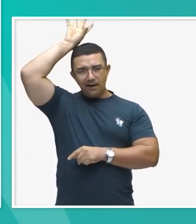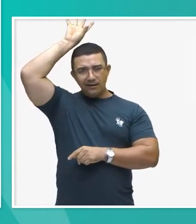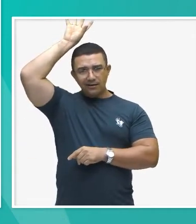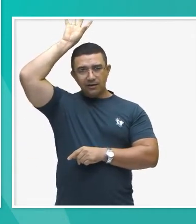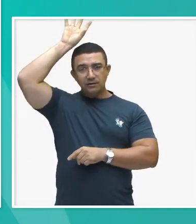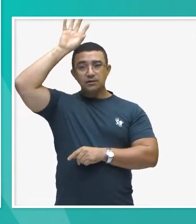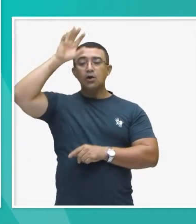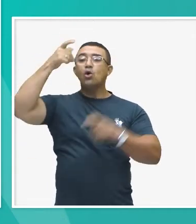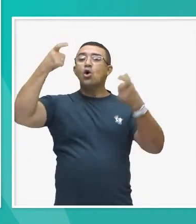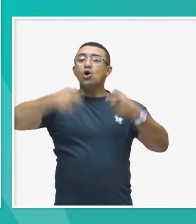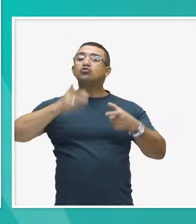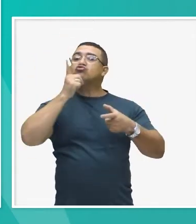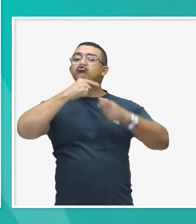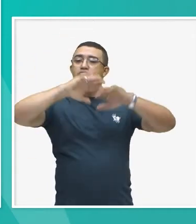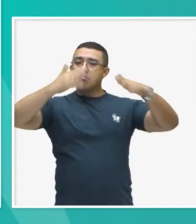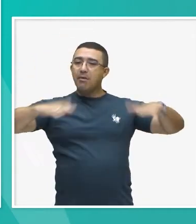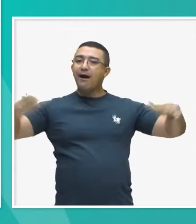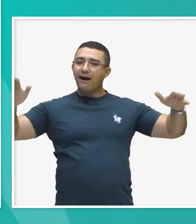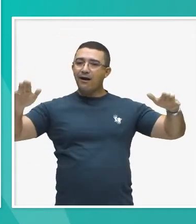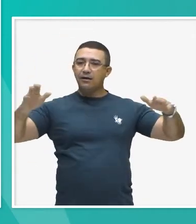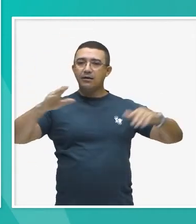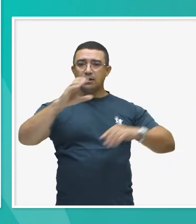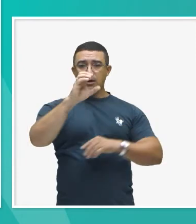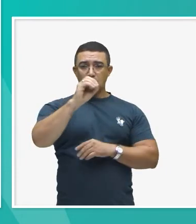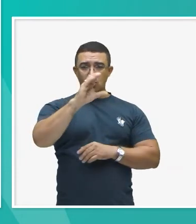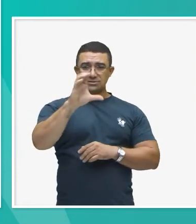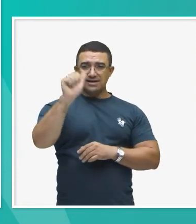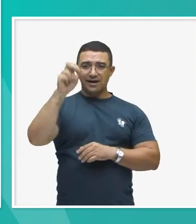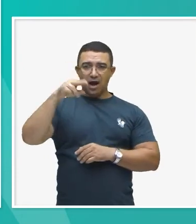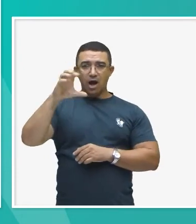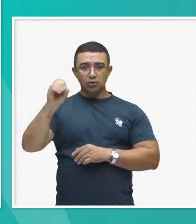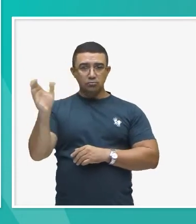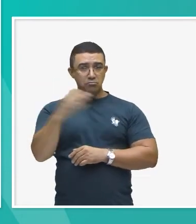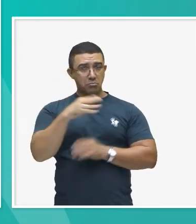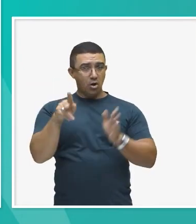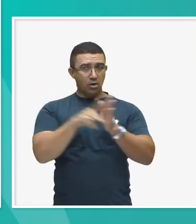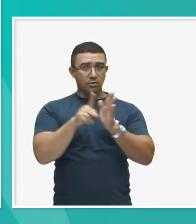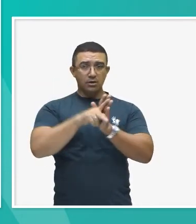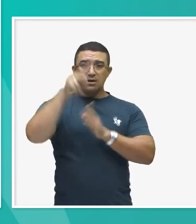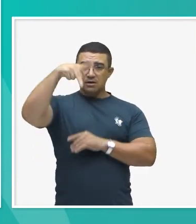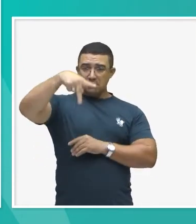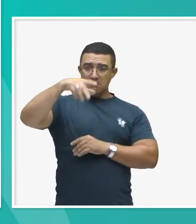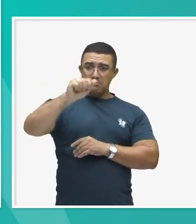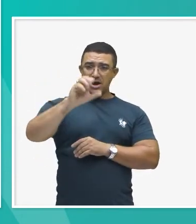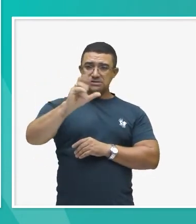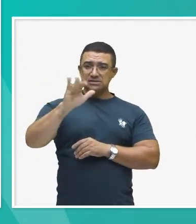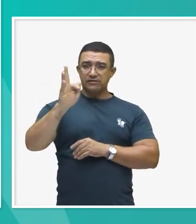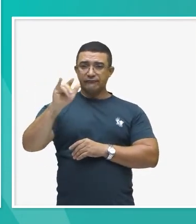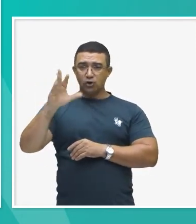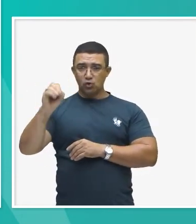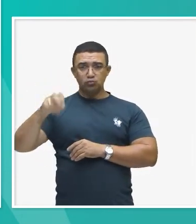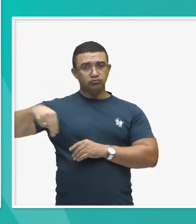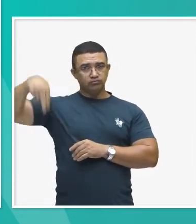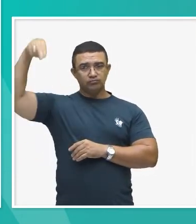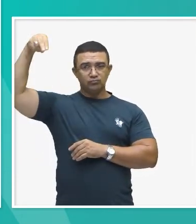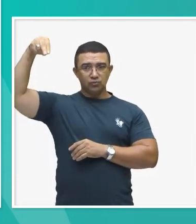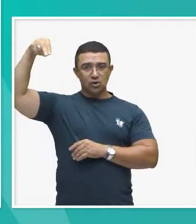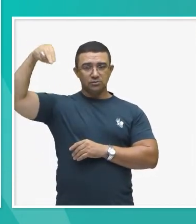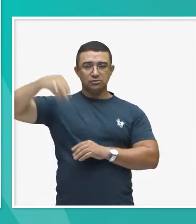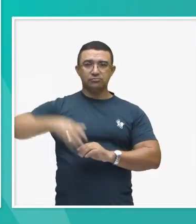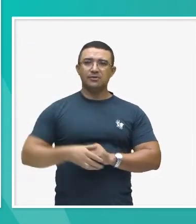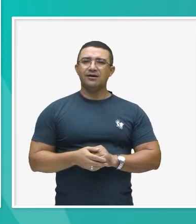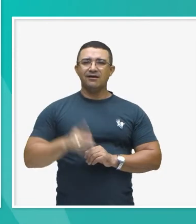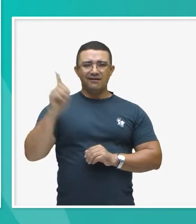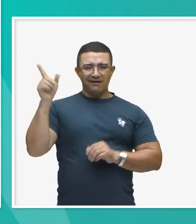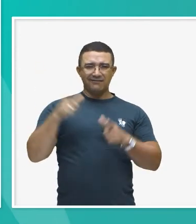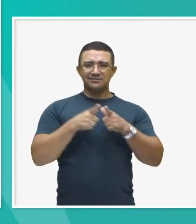o Japão, né? Que é um dos países que mais pratica a pesca de baleias, né? Uma pesca predatória. Eles